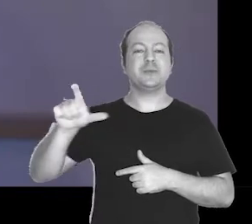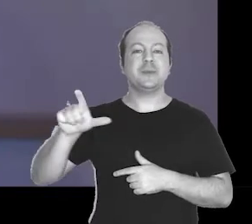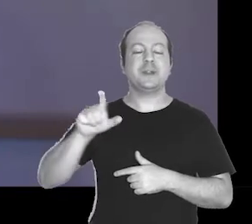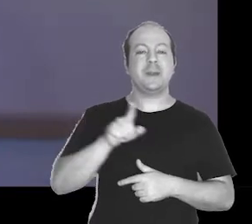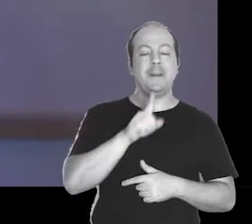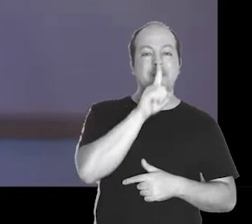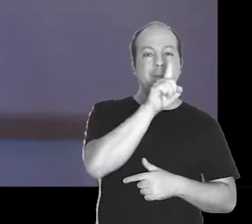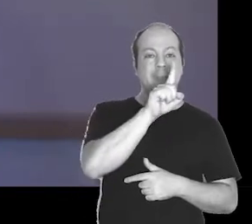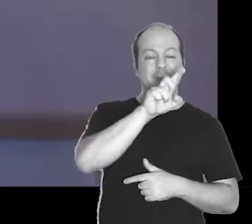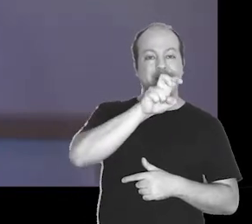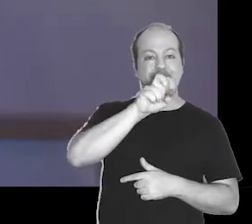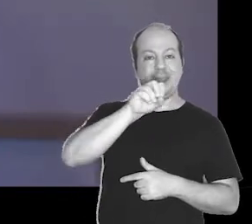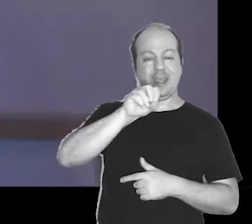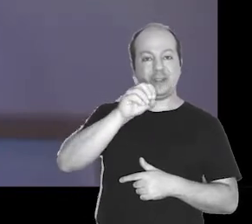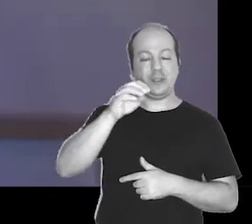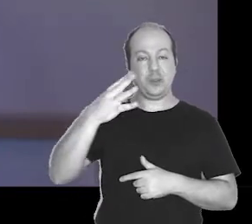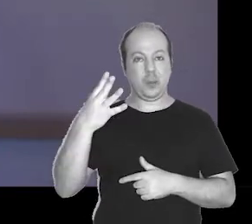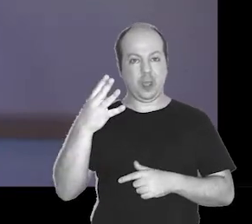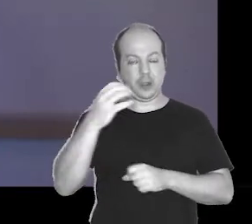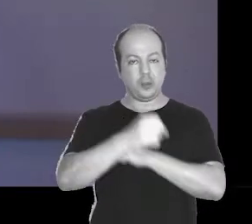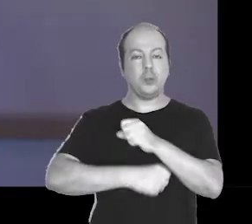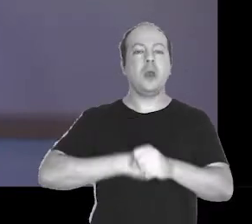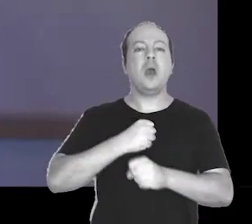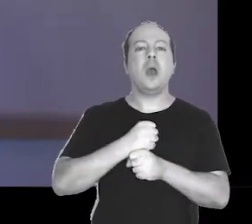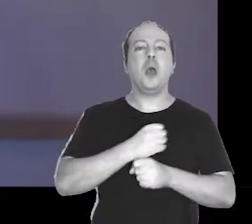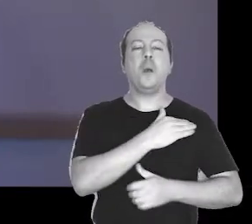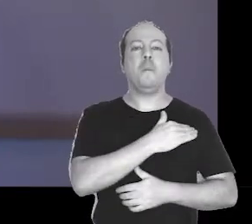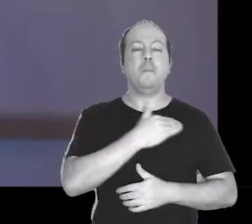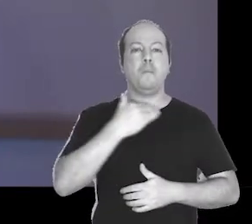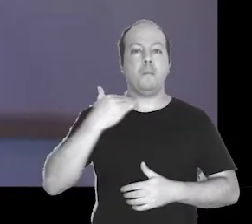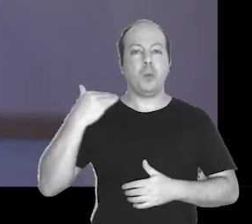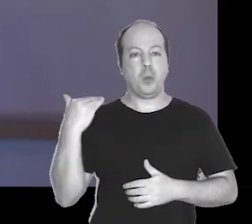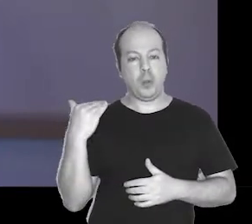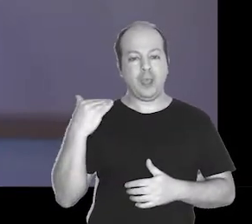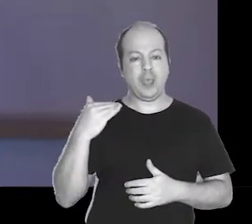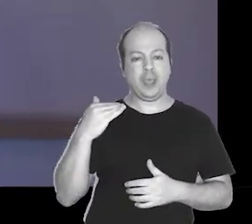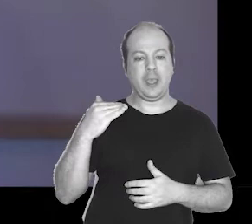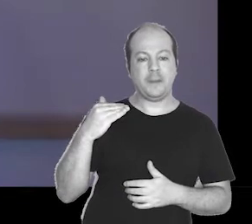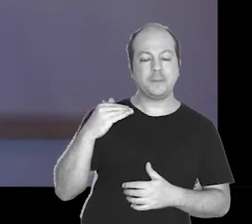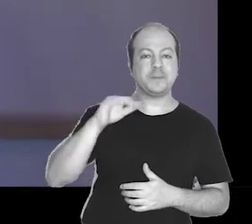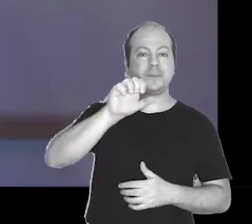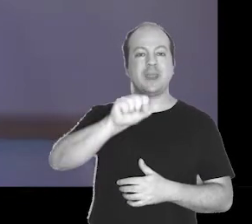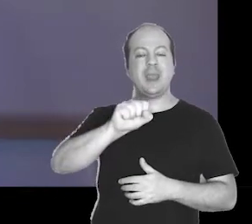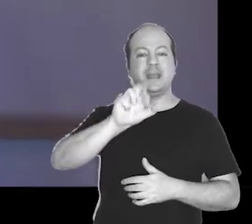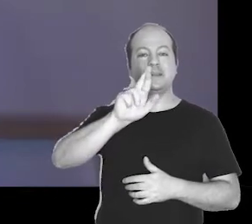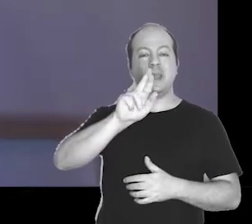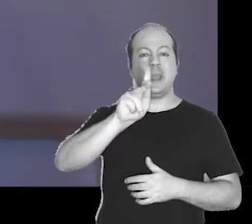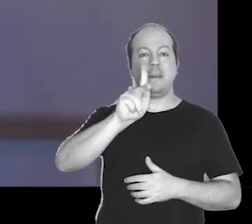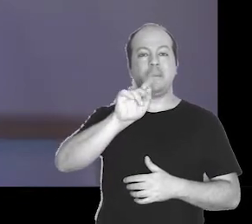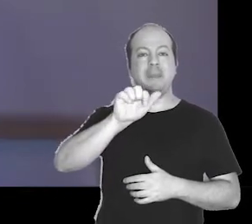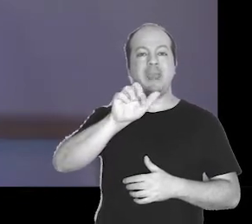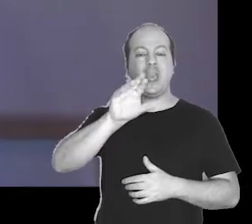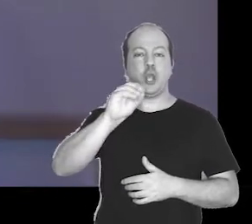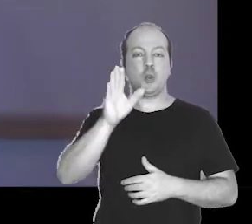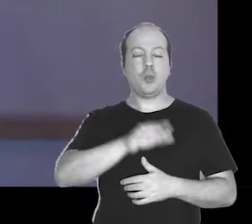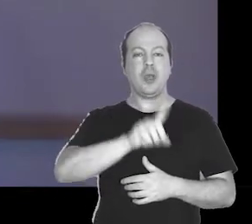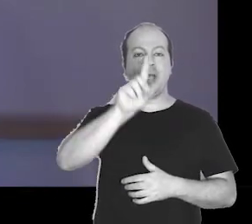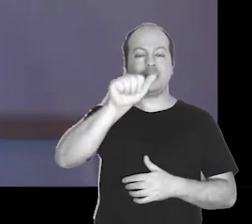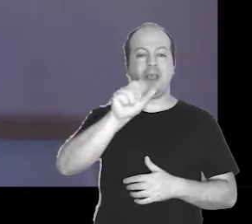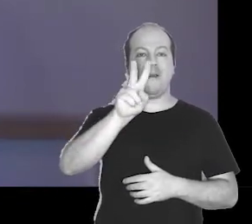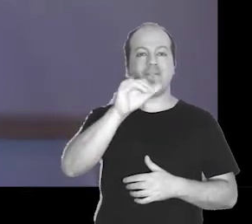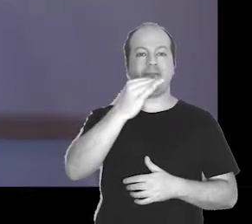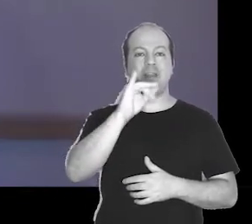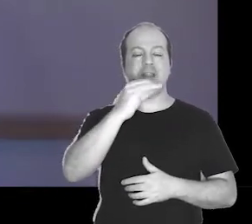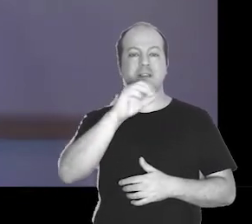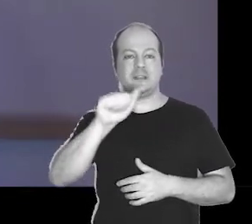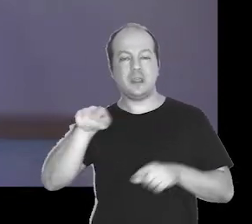9 de julho de 1504, às 7 horas, morreu Ser Piero da Vinci, tabelião no Palácio de